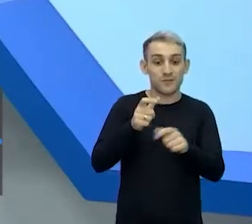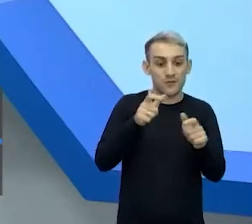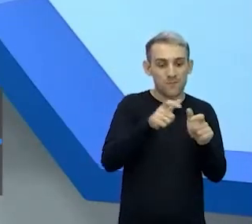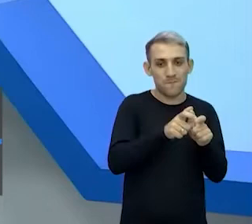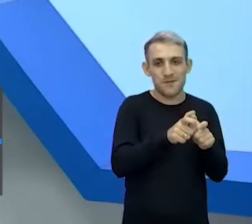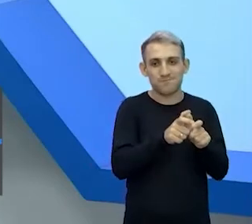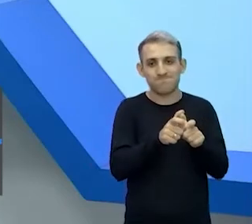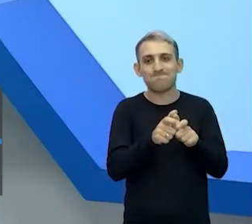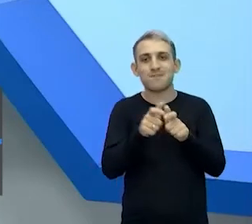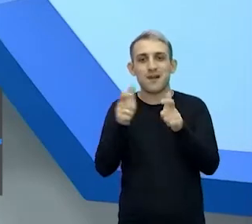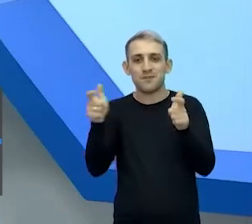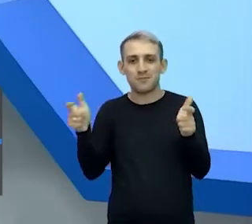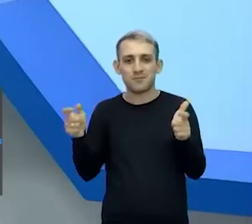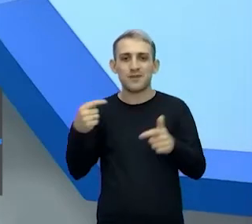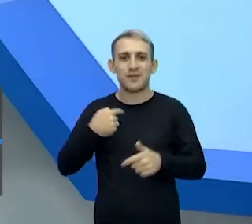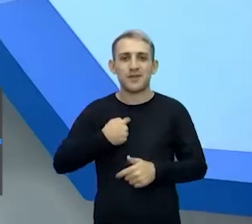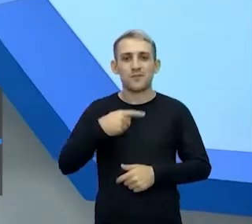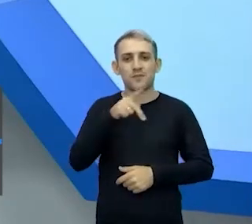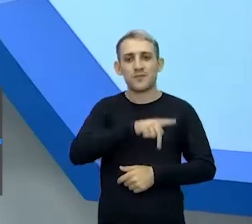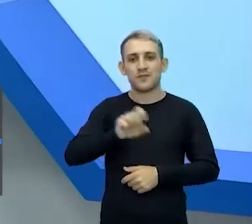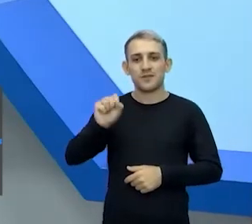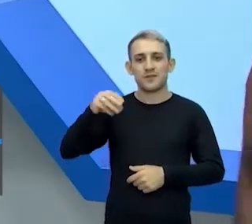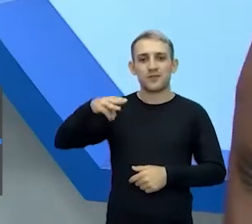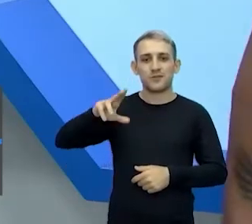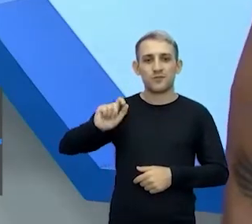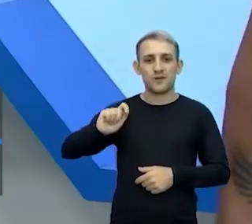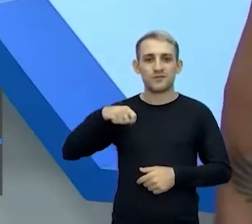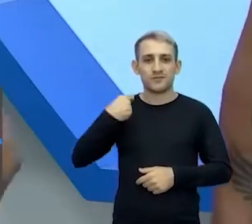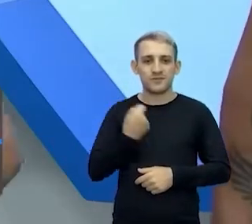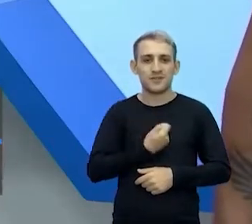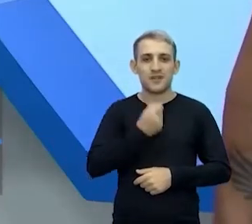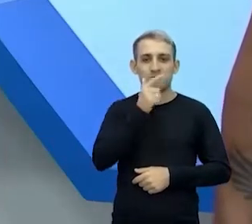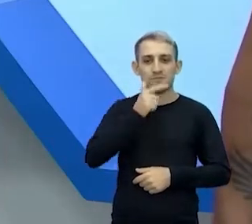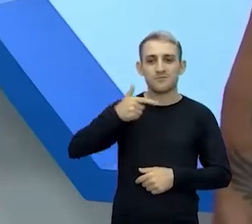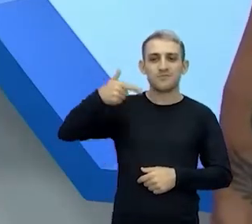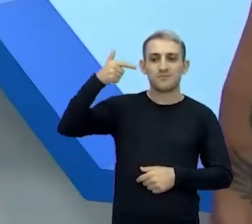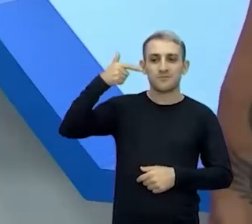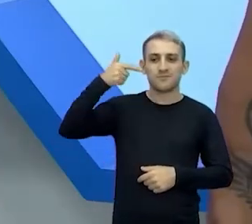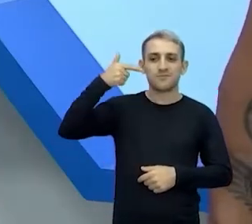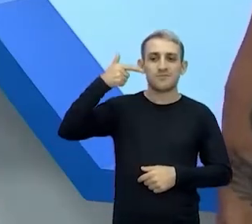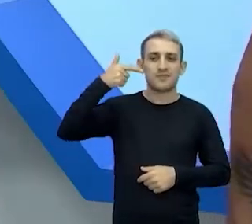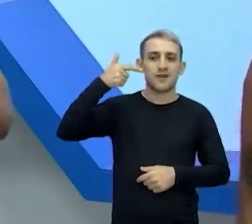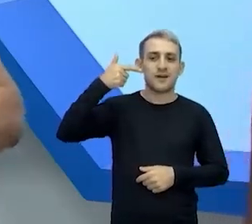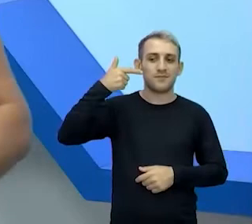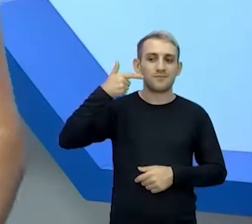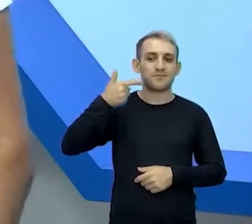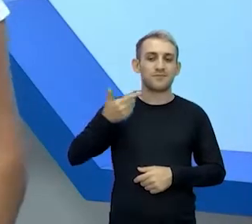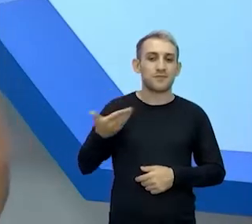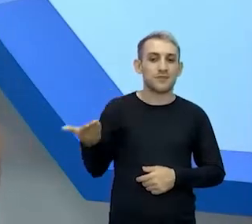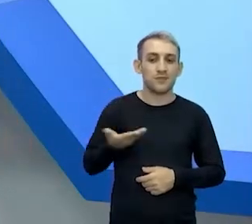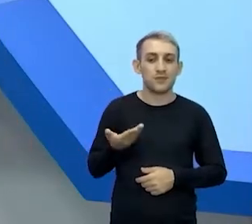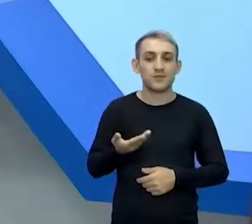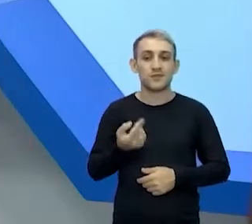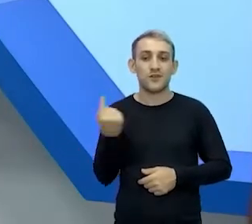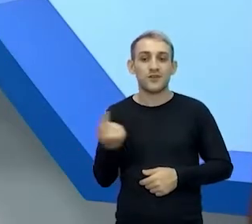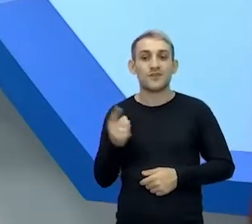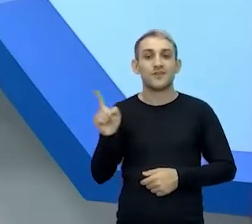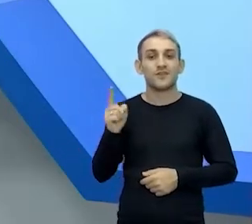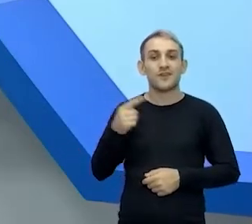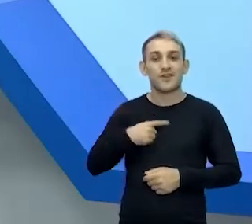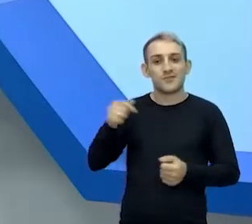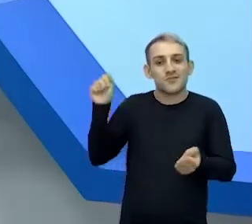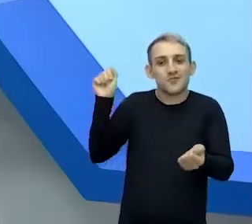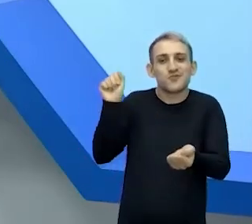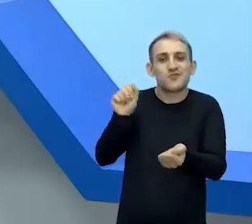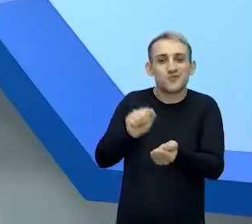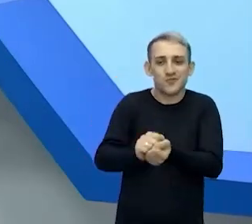micro ao macro. Eu sou a professora Sumaia e hoje não estou aqui sozinha, estou